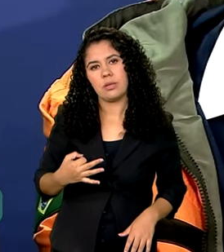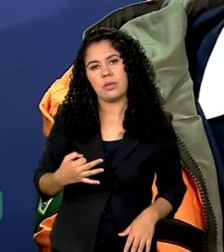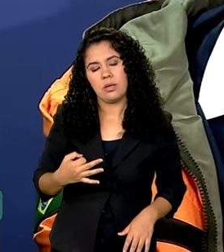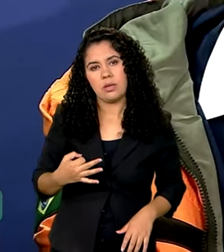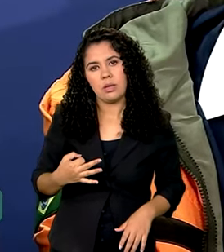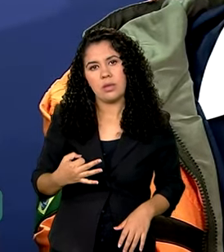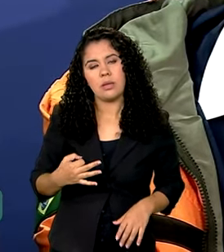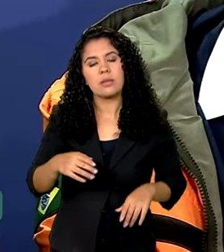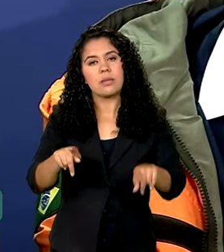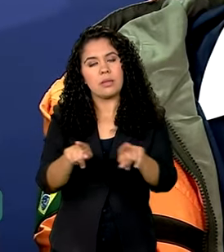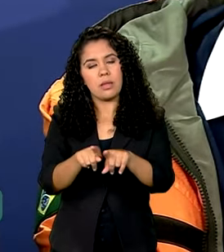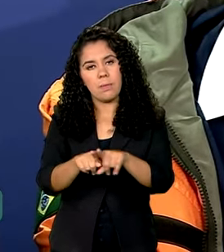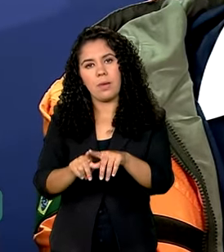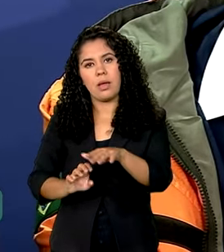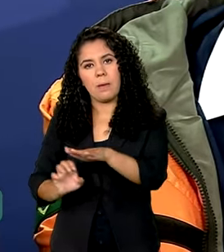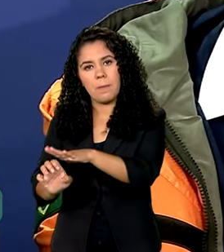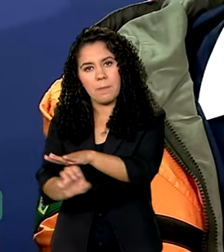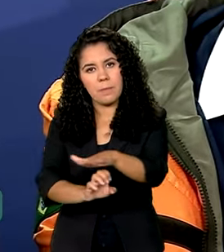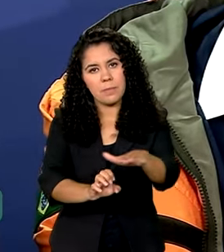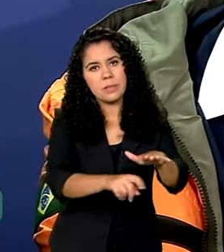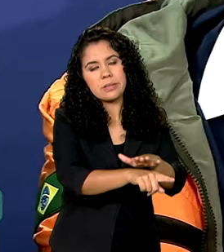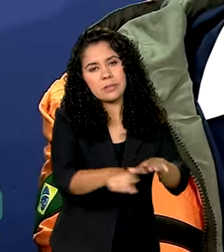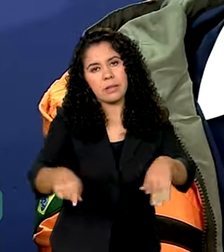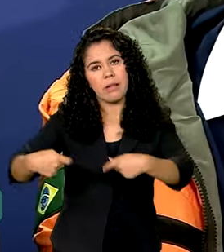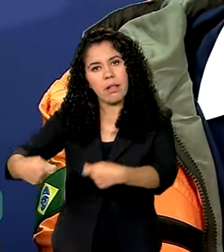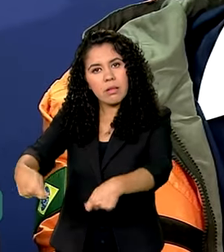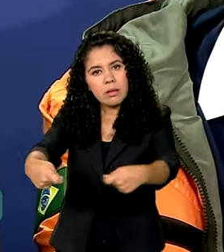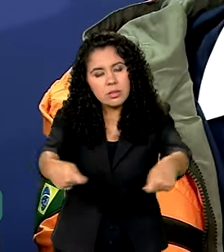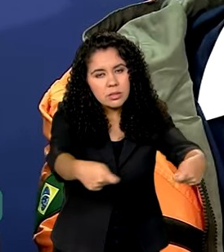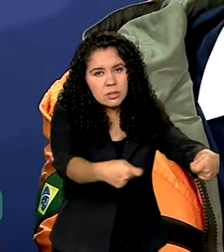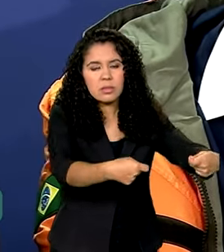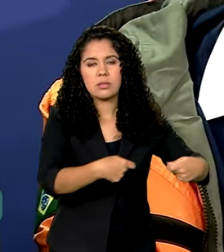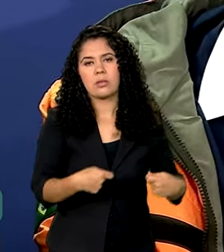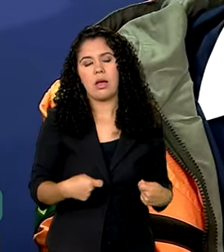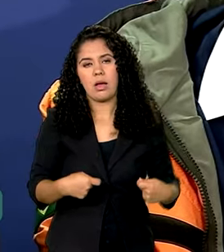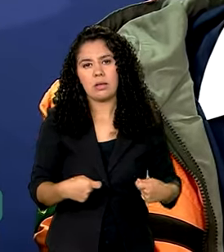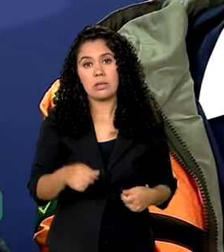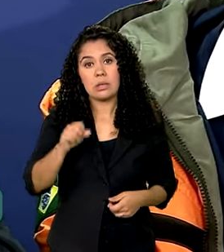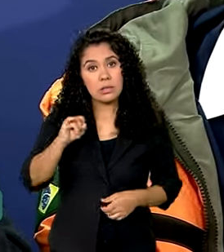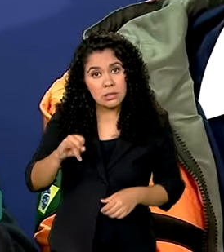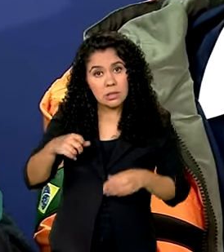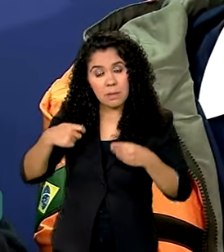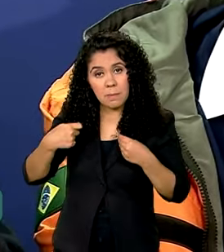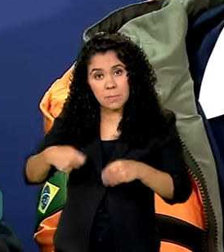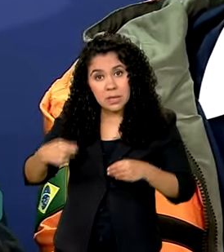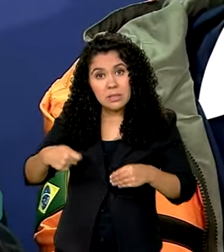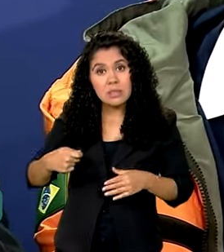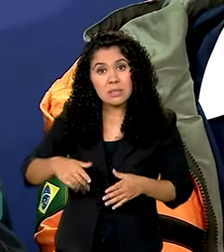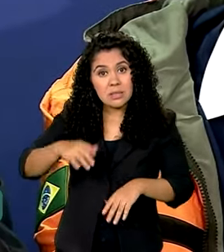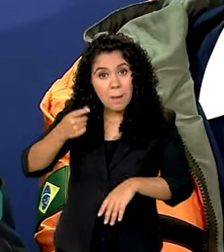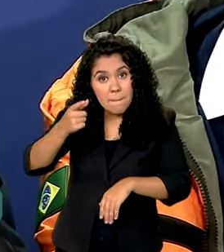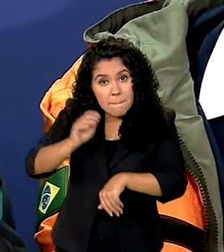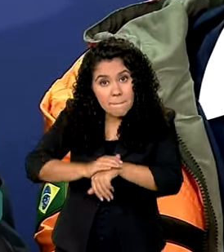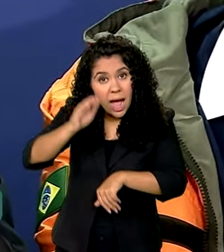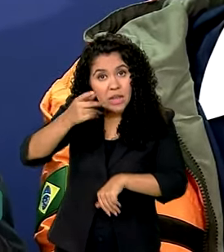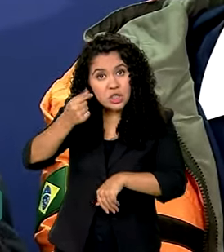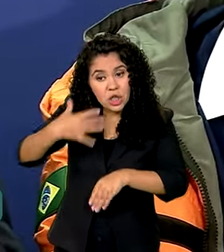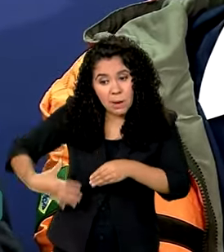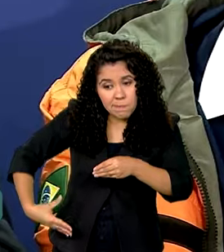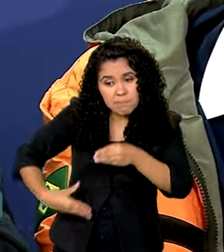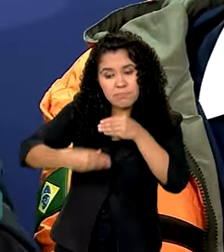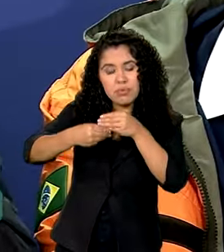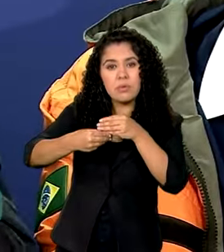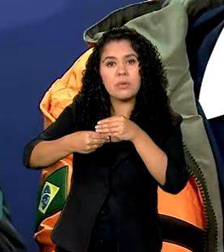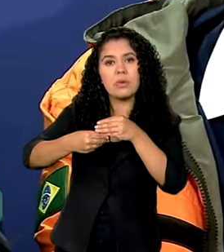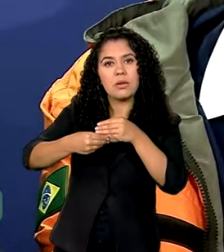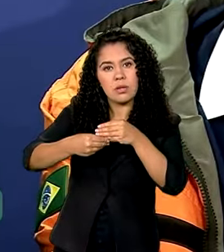o que as empresas demandarão. Se necessário se comprovar mais valores para essa